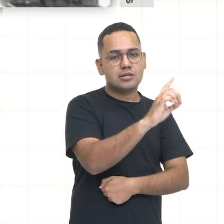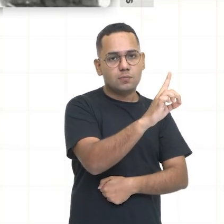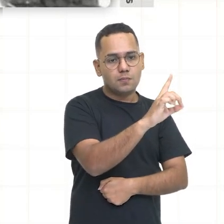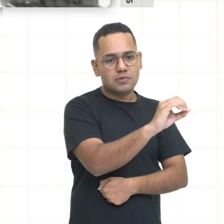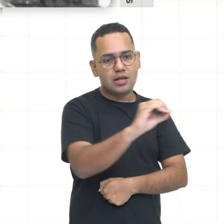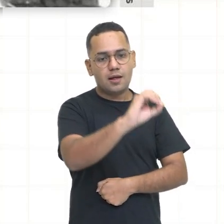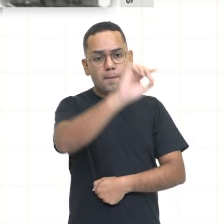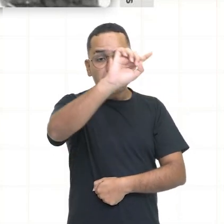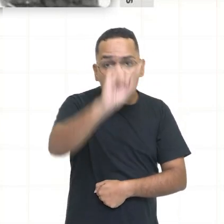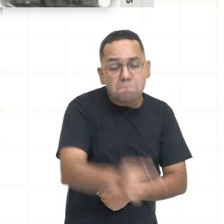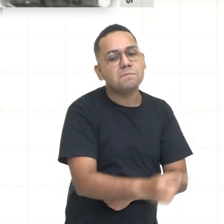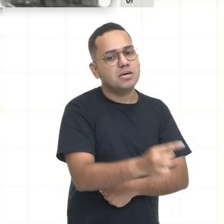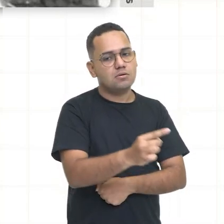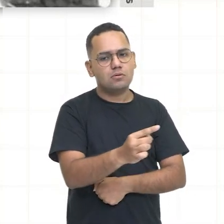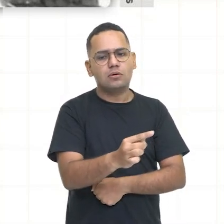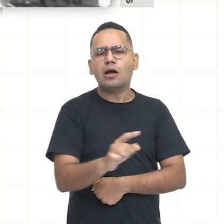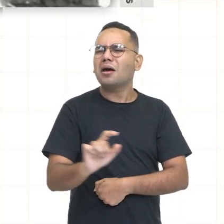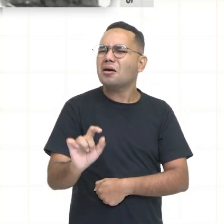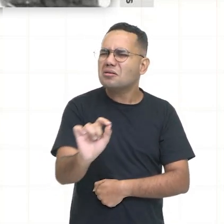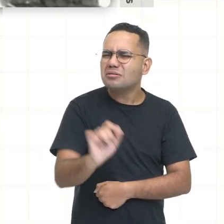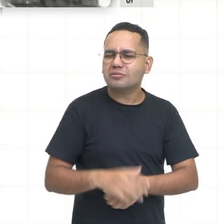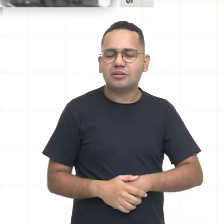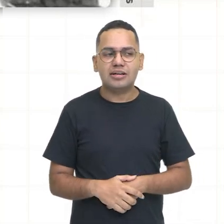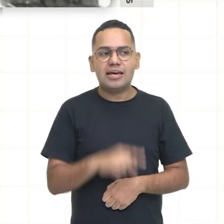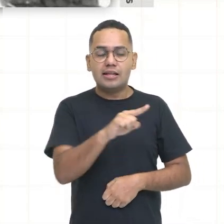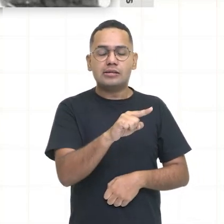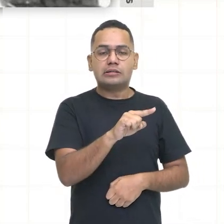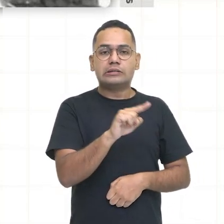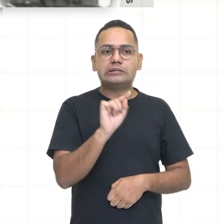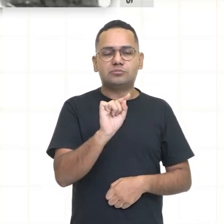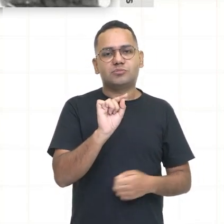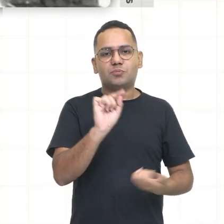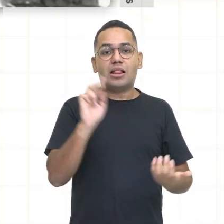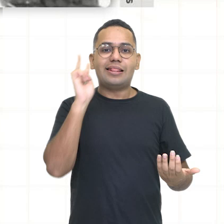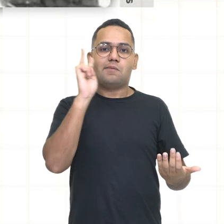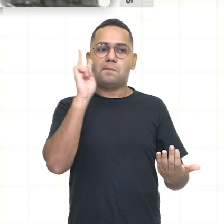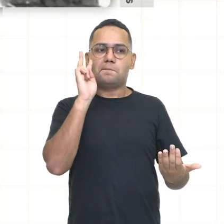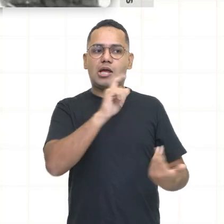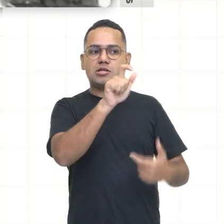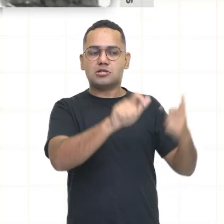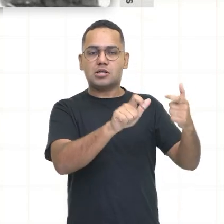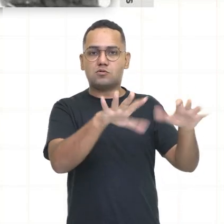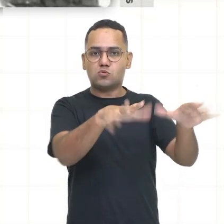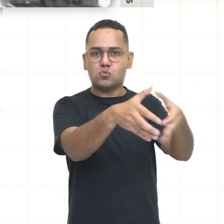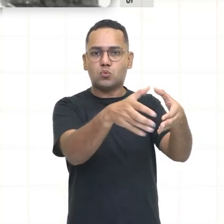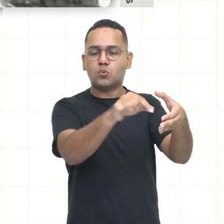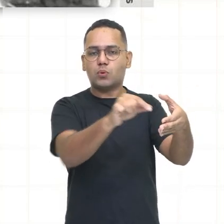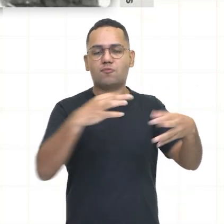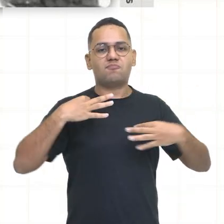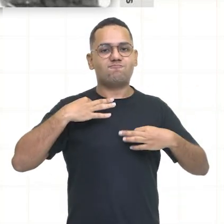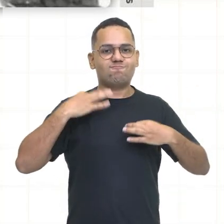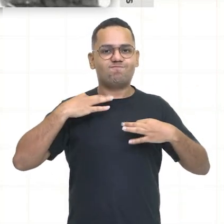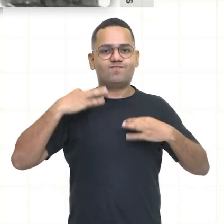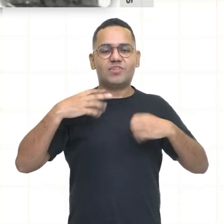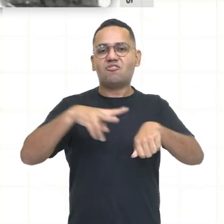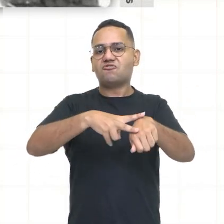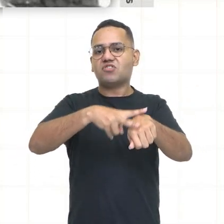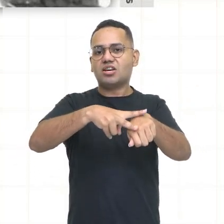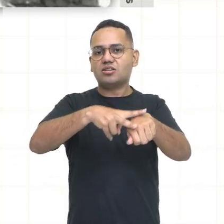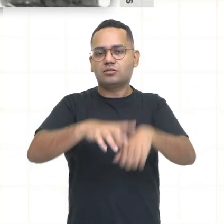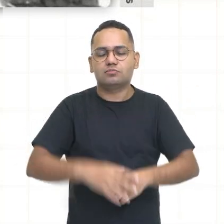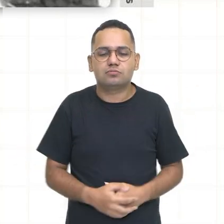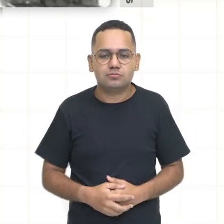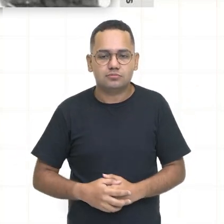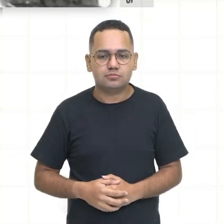camisas verdes, basicamente porque o uniforme dos integralistas era o uniforme verde